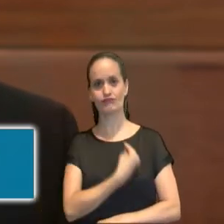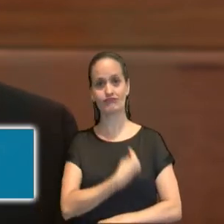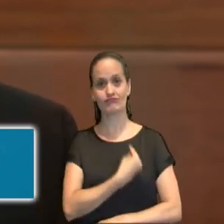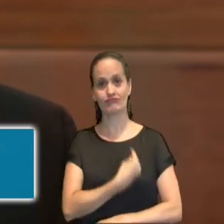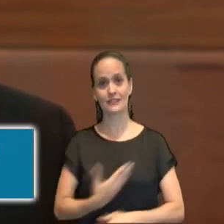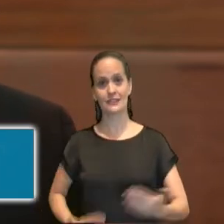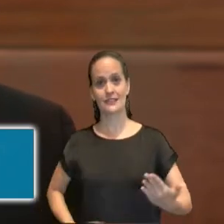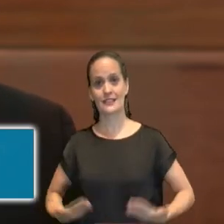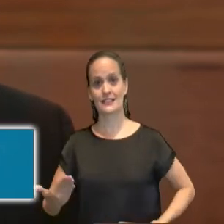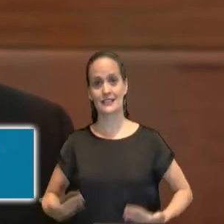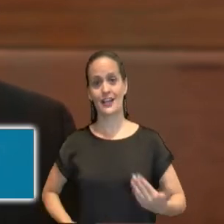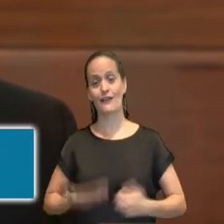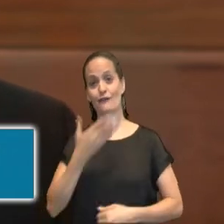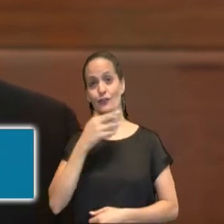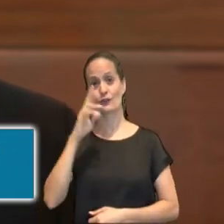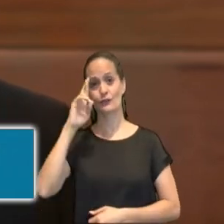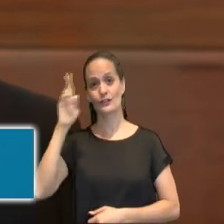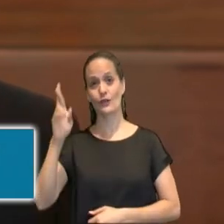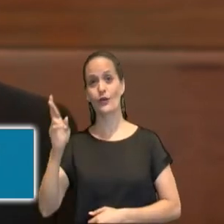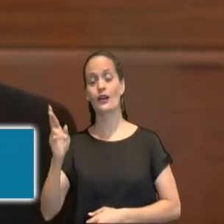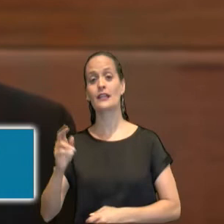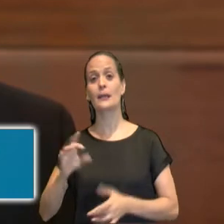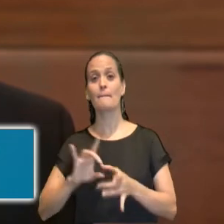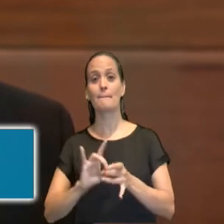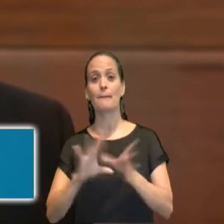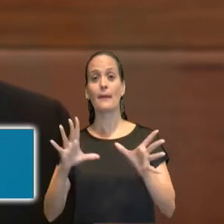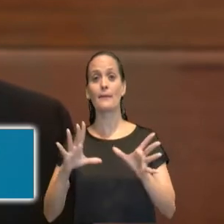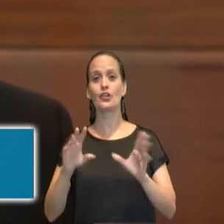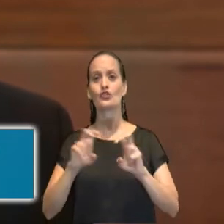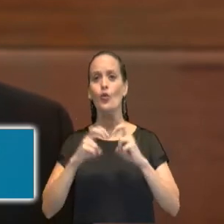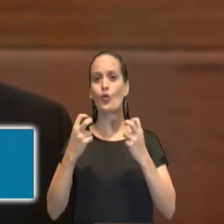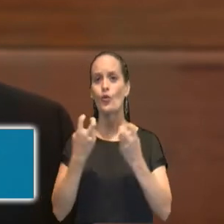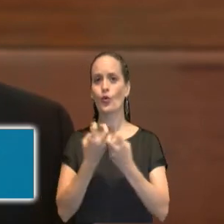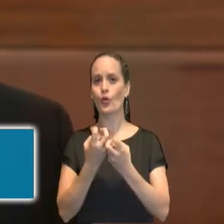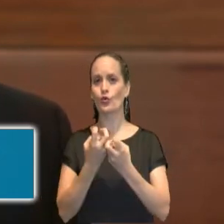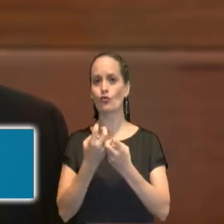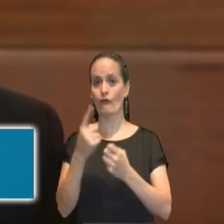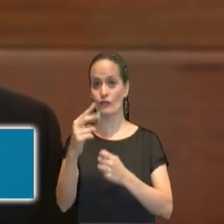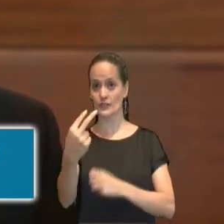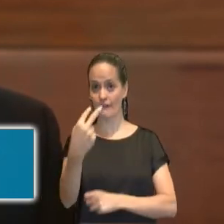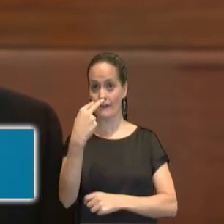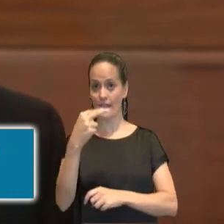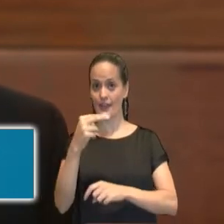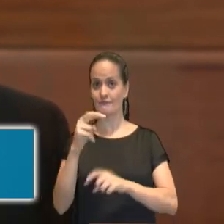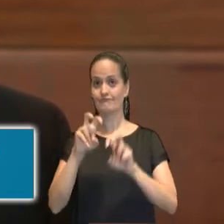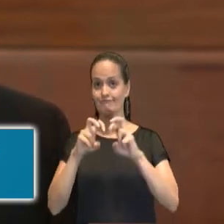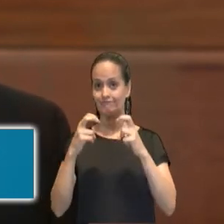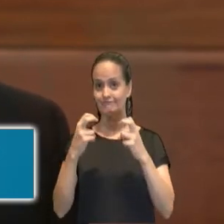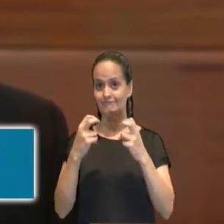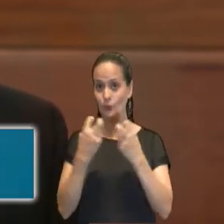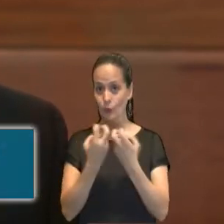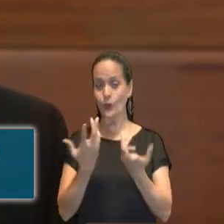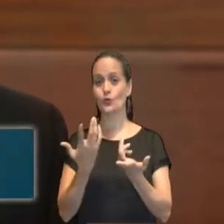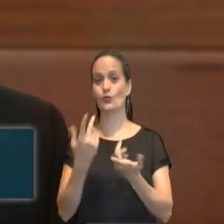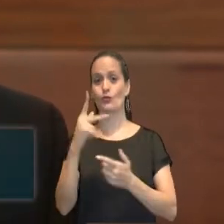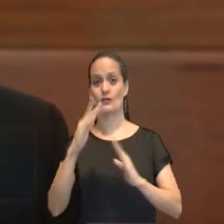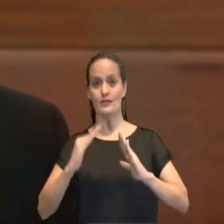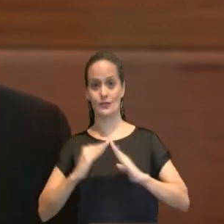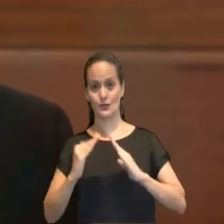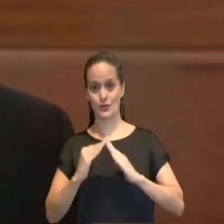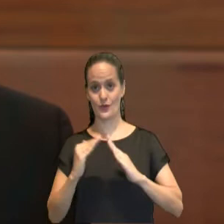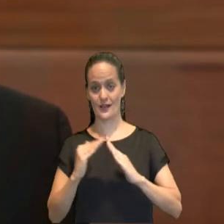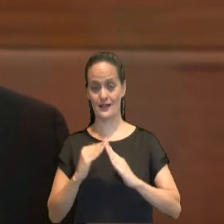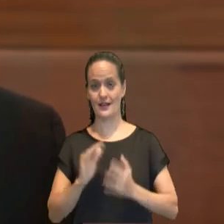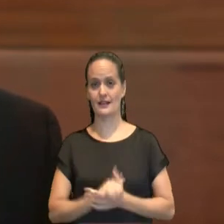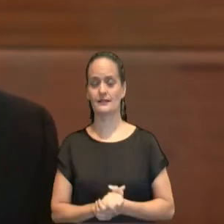do Senhor que possibilita este culto chegar em tua casa. Queremos convidá-lo neste momento de culto a que você possa